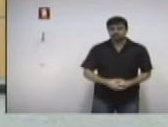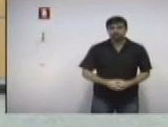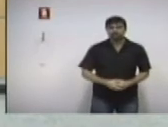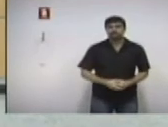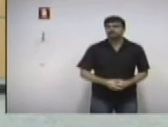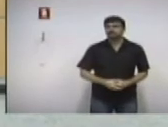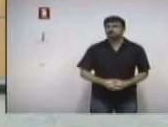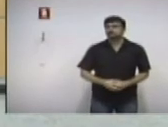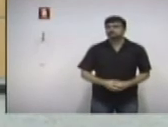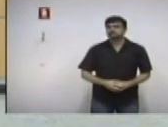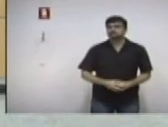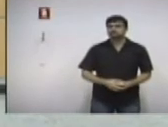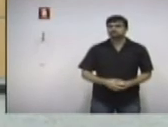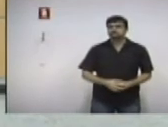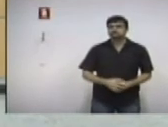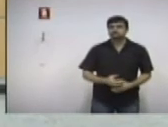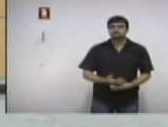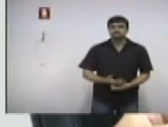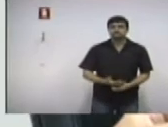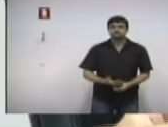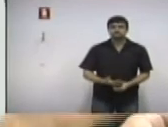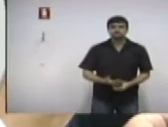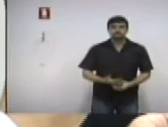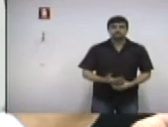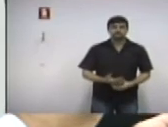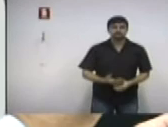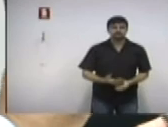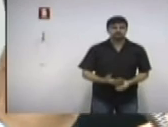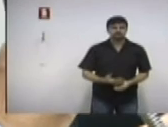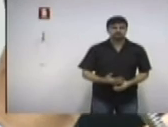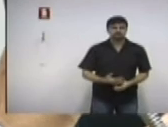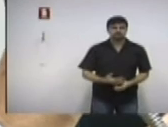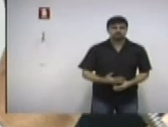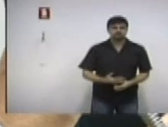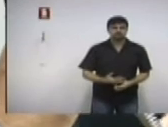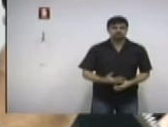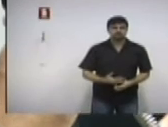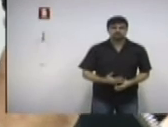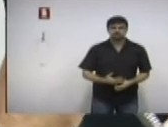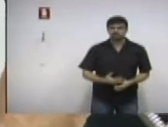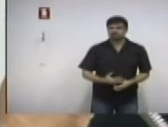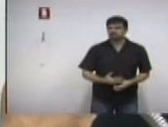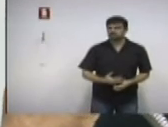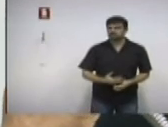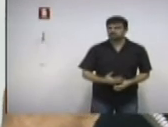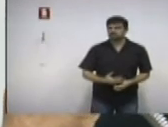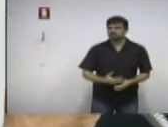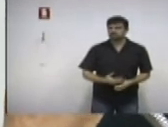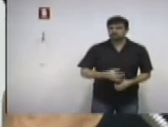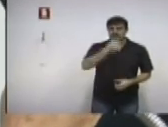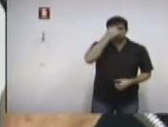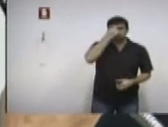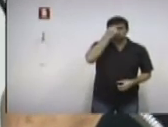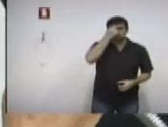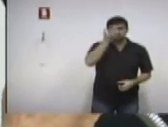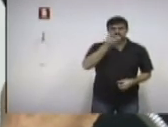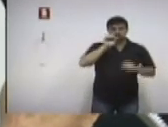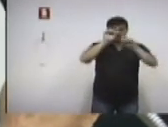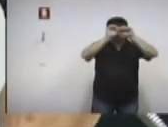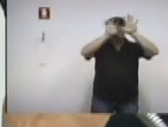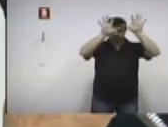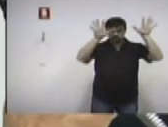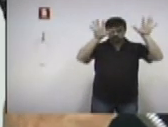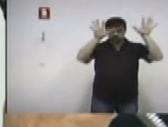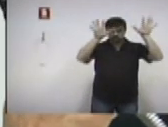ursinho E aí é só só para deixar claro